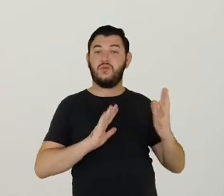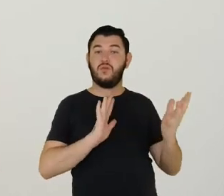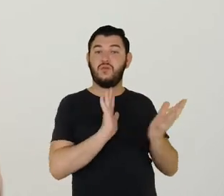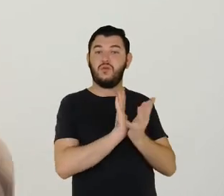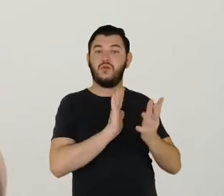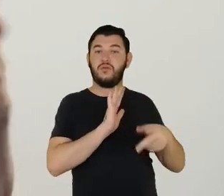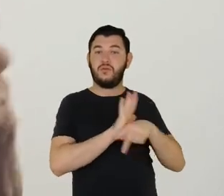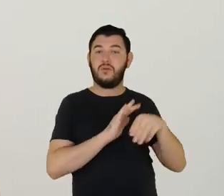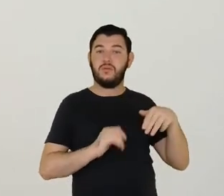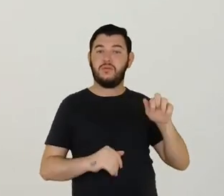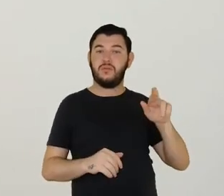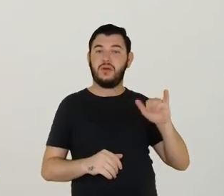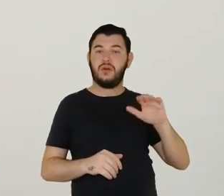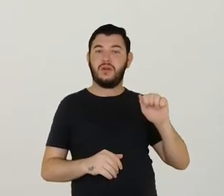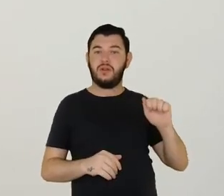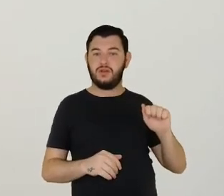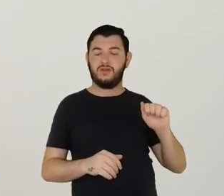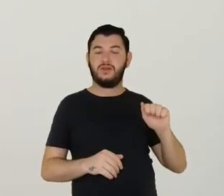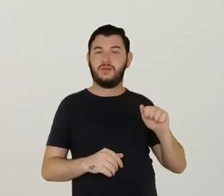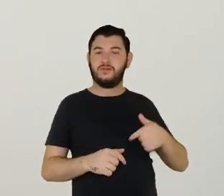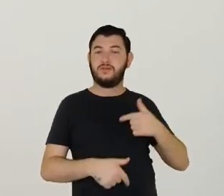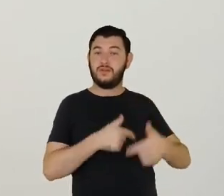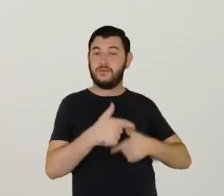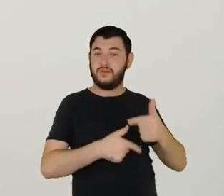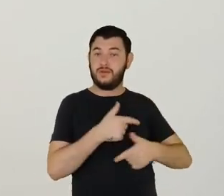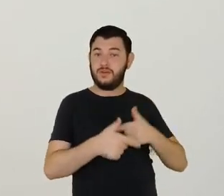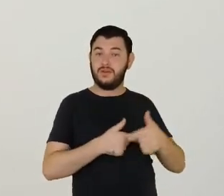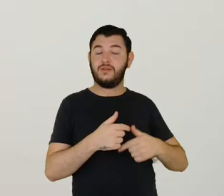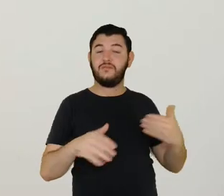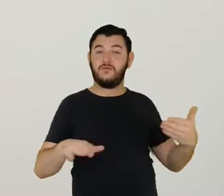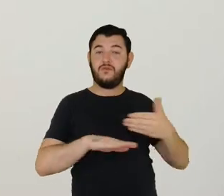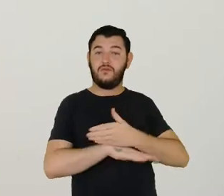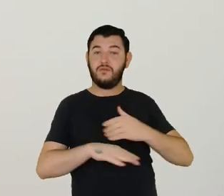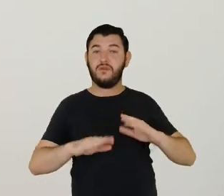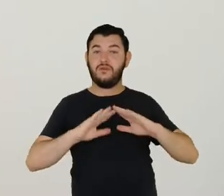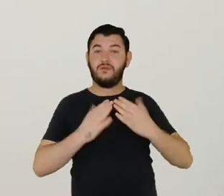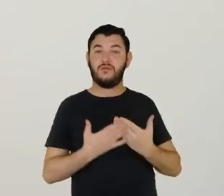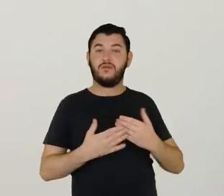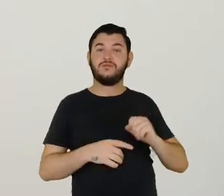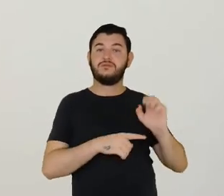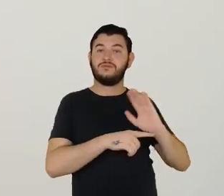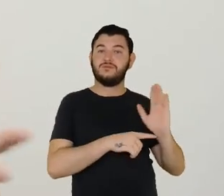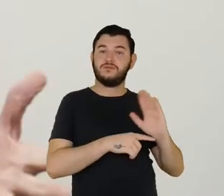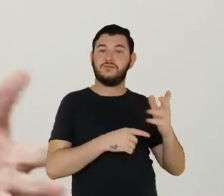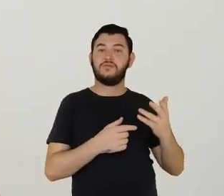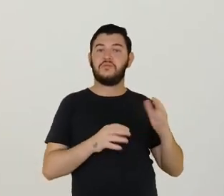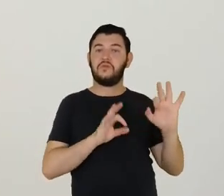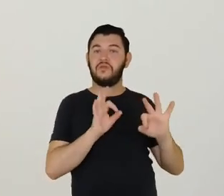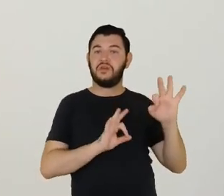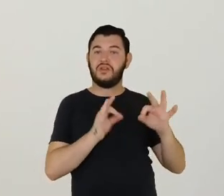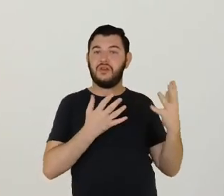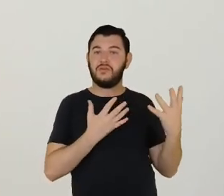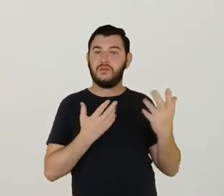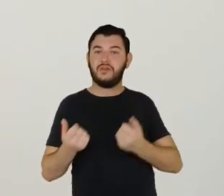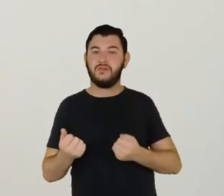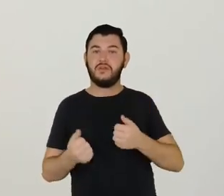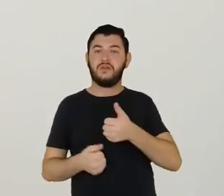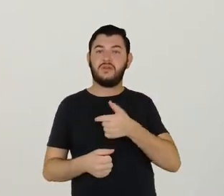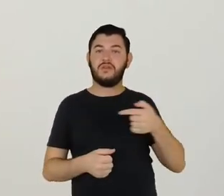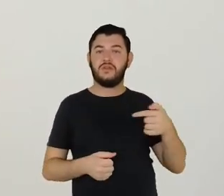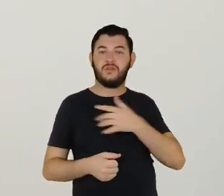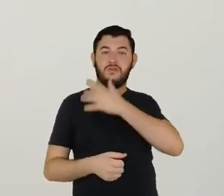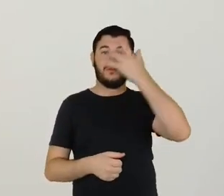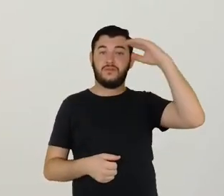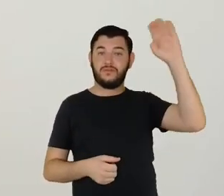E fizeram lá uma recepção pra gente, tinha 17 brasileiros e tal. É uma fazenda, eles moram na fazenda, eles